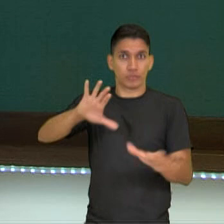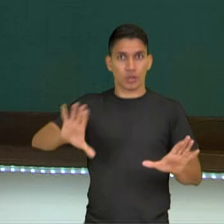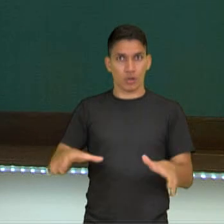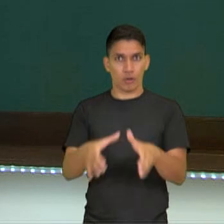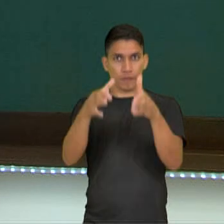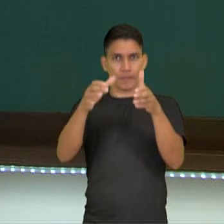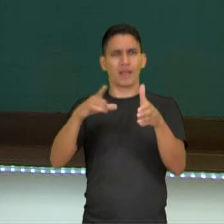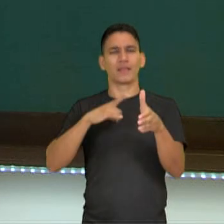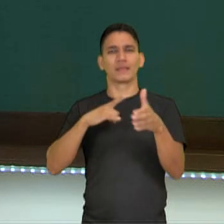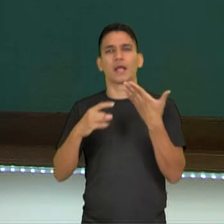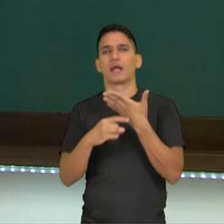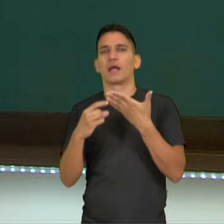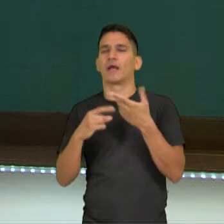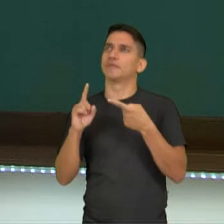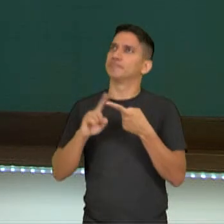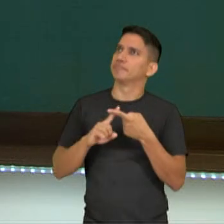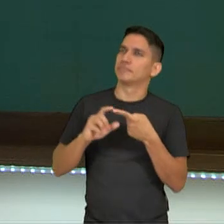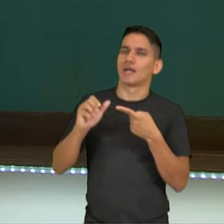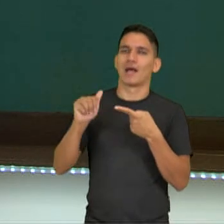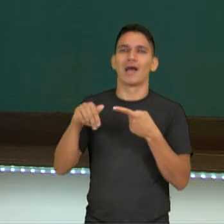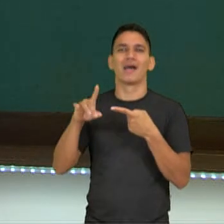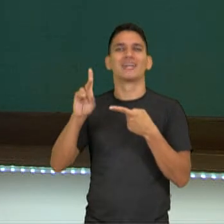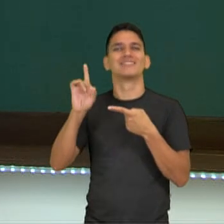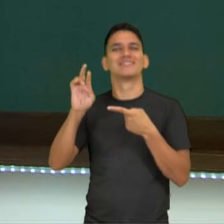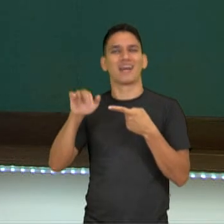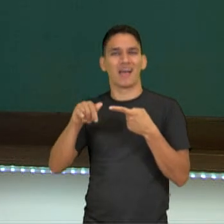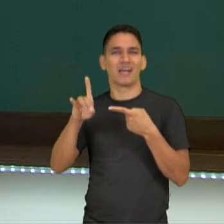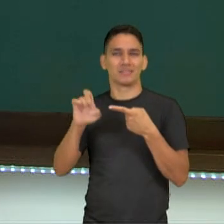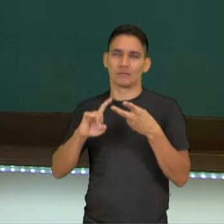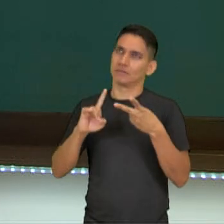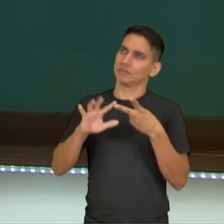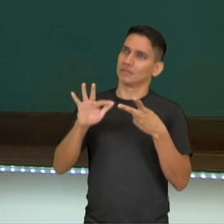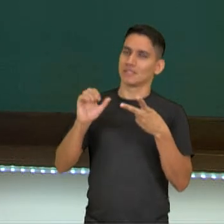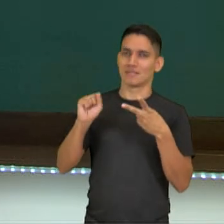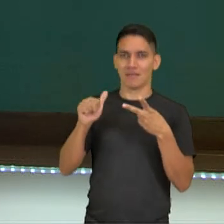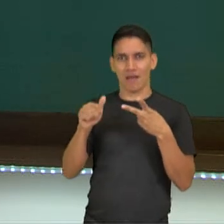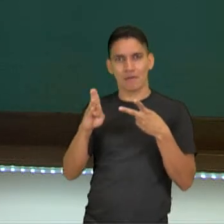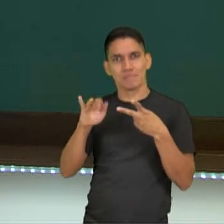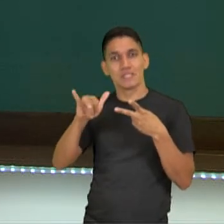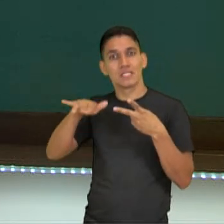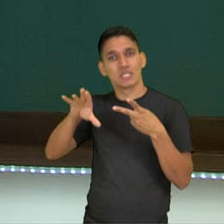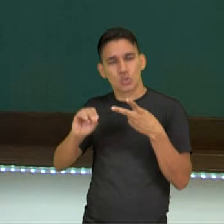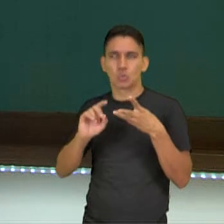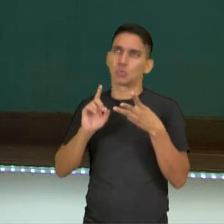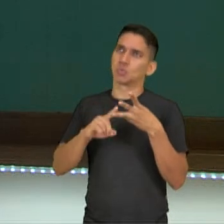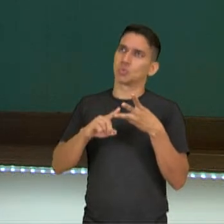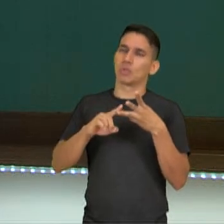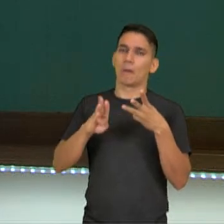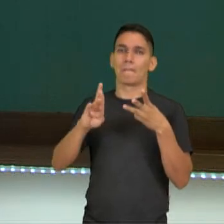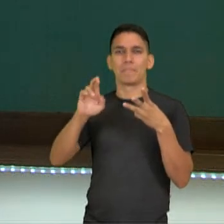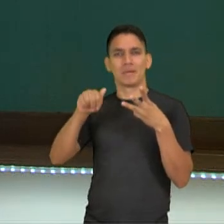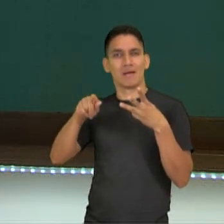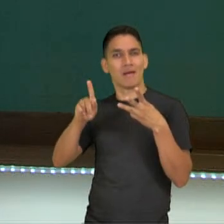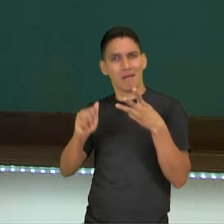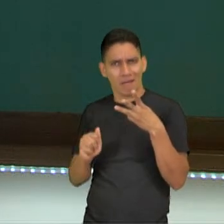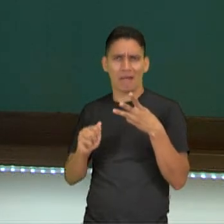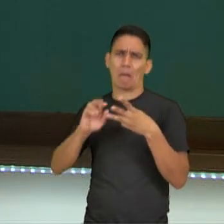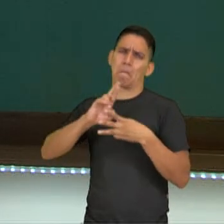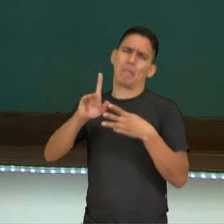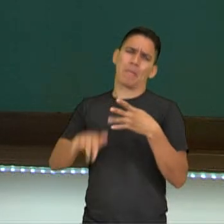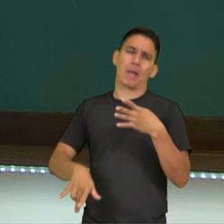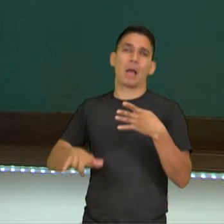o Carlos Drummond de Andrade, o Fernando Sabino, o Paulo Mendes Campos, o Rubem Braga, que são grandes nomes aí da nossa literatura brasileira,